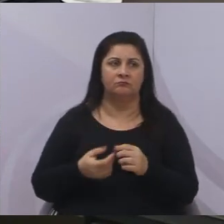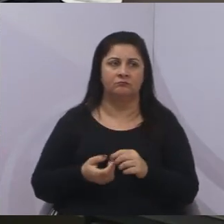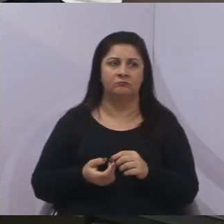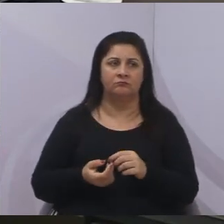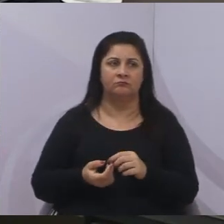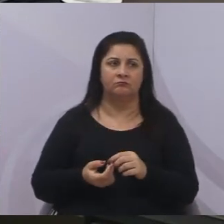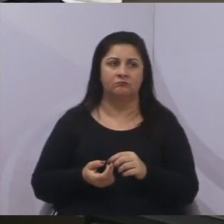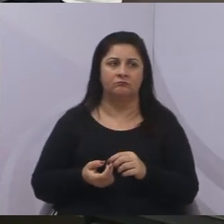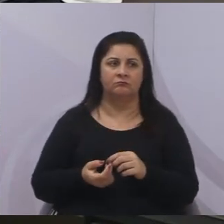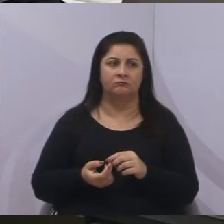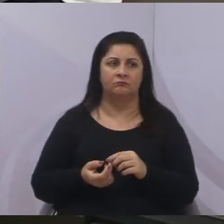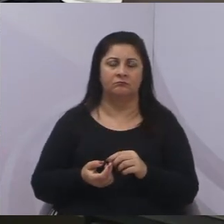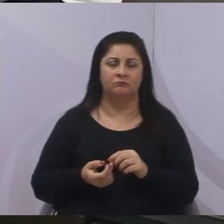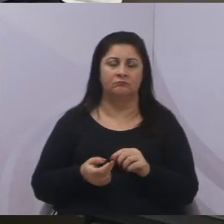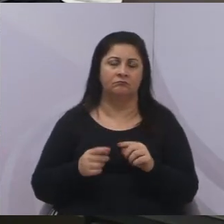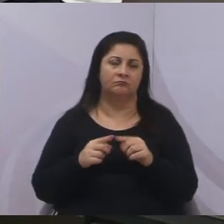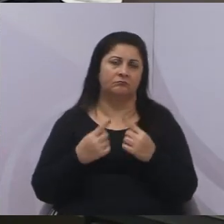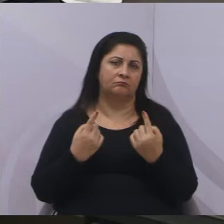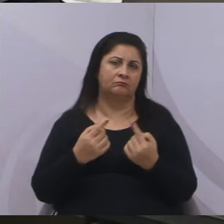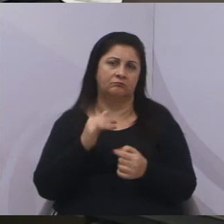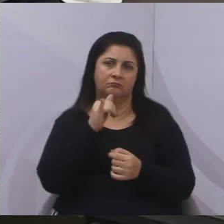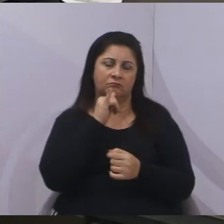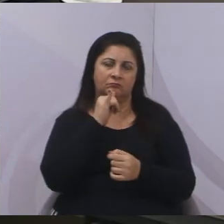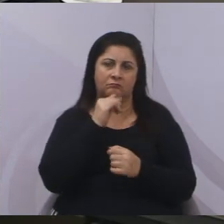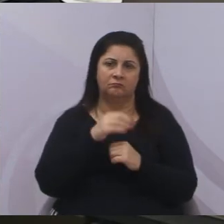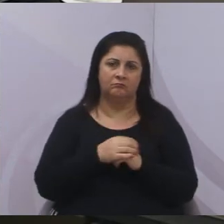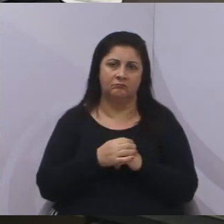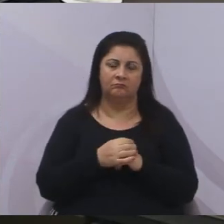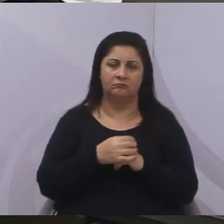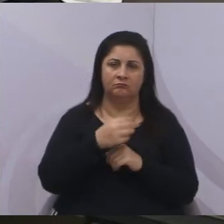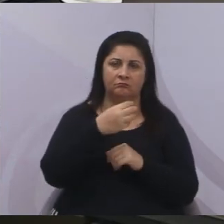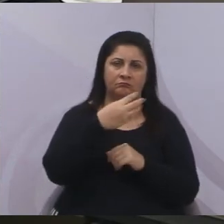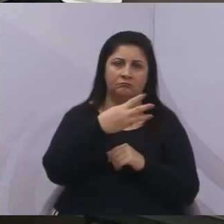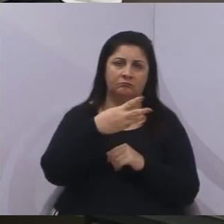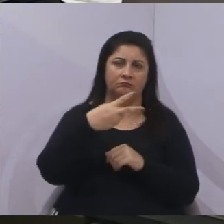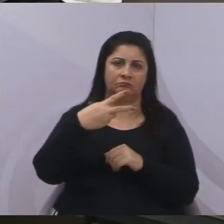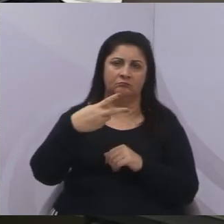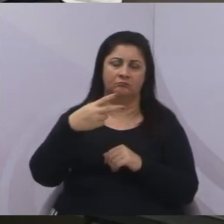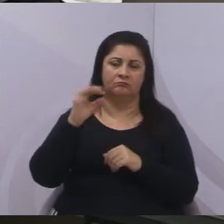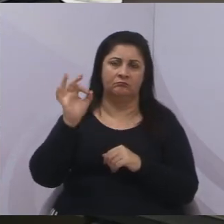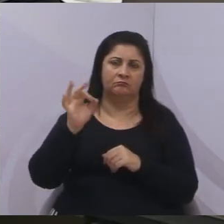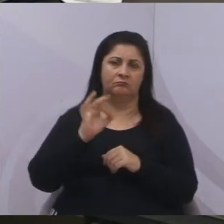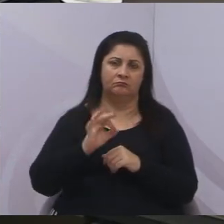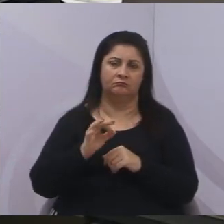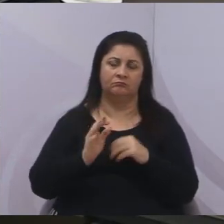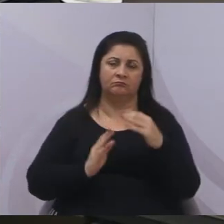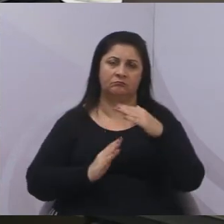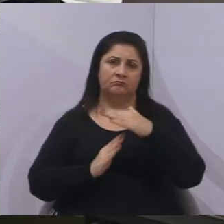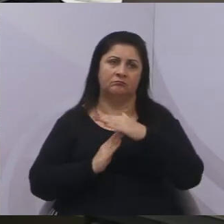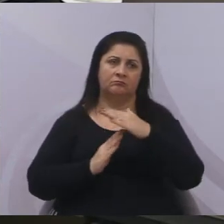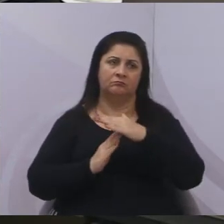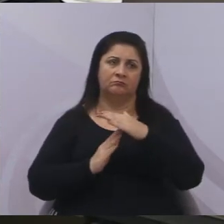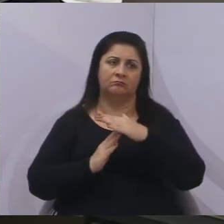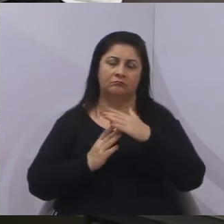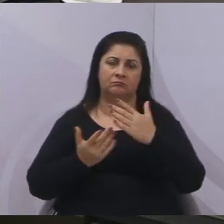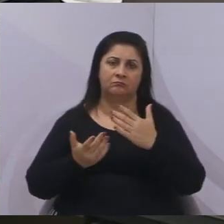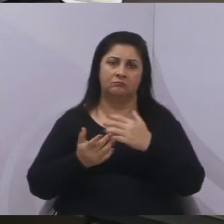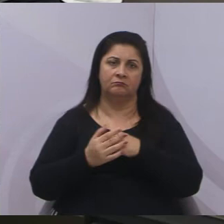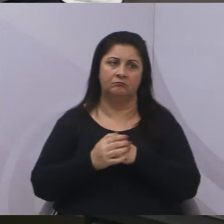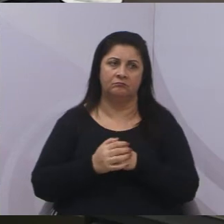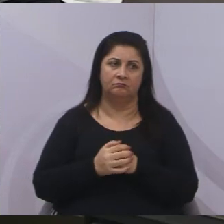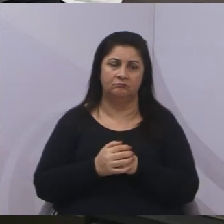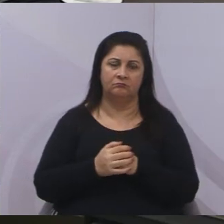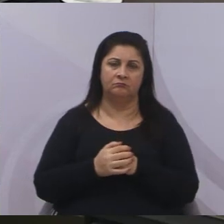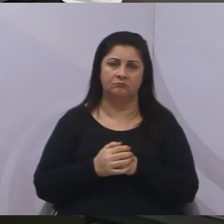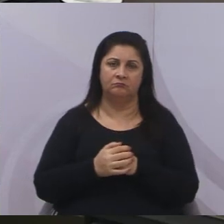número. Mas supondo que fique na casa dos 32% e que o limite prudencial estabelecido pelo Tribunal de Contas